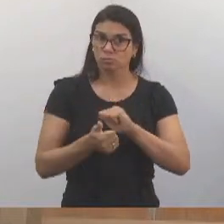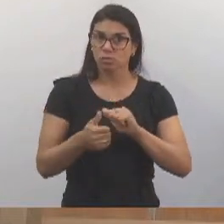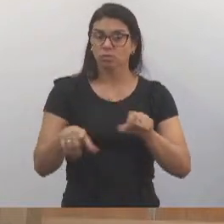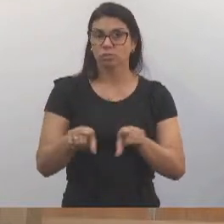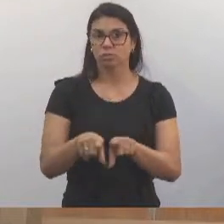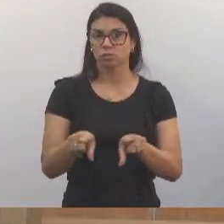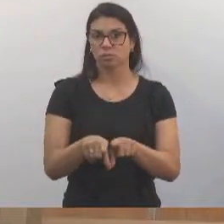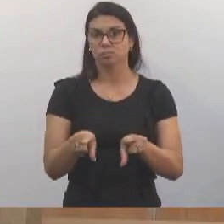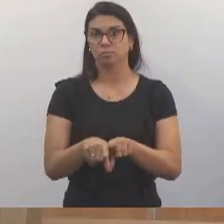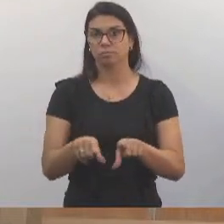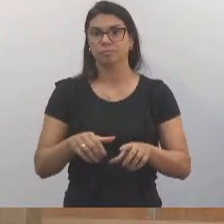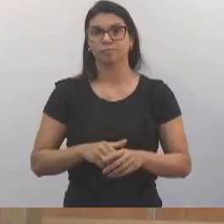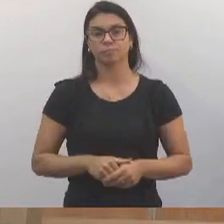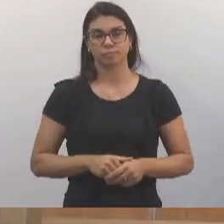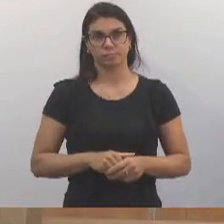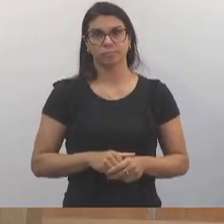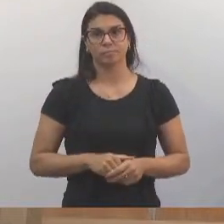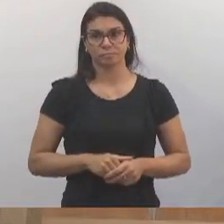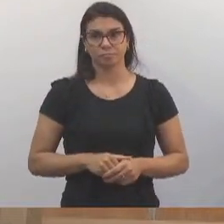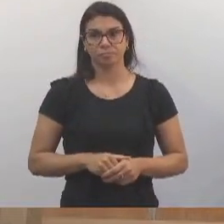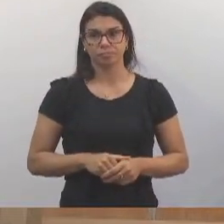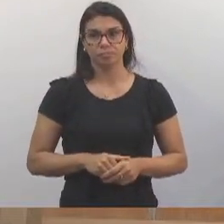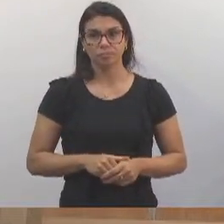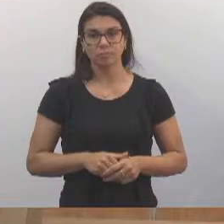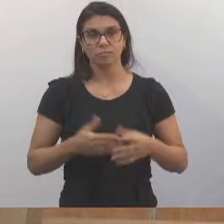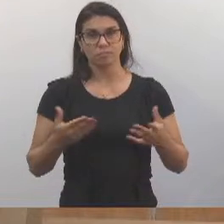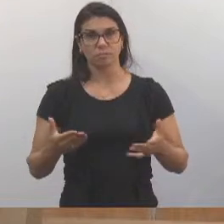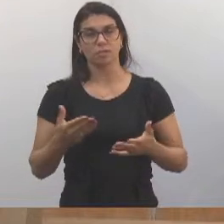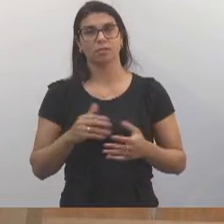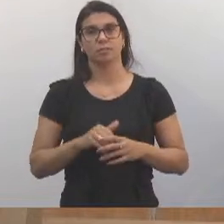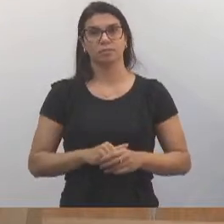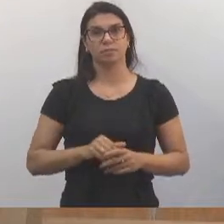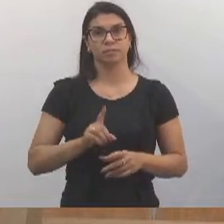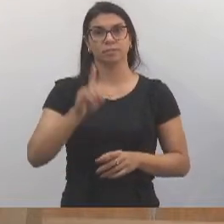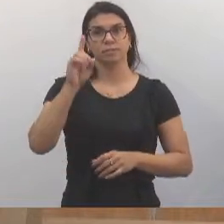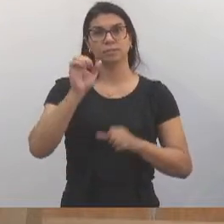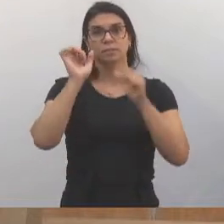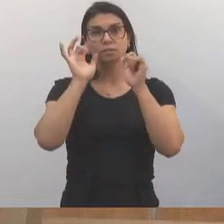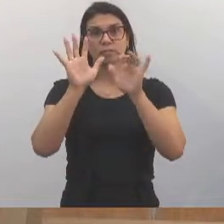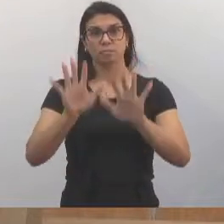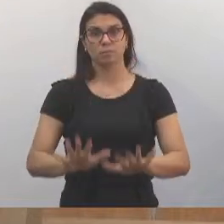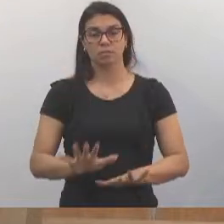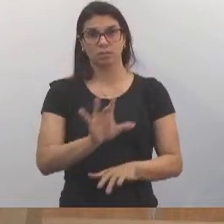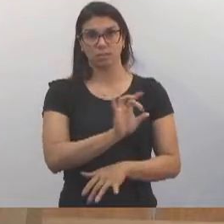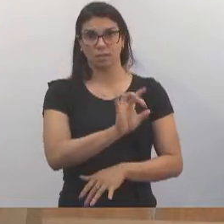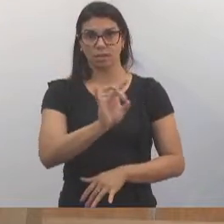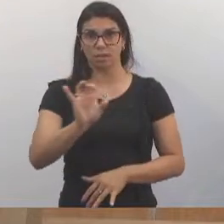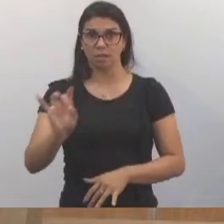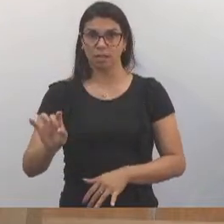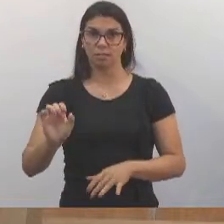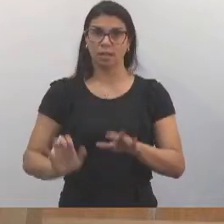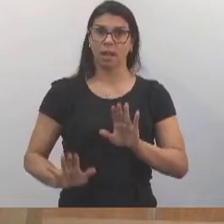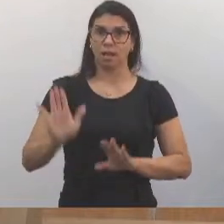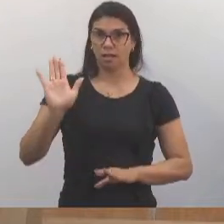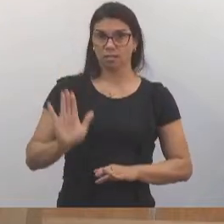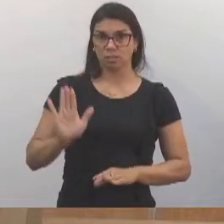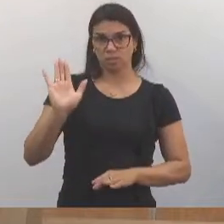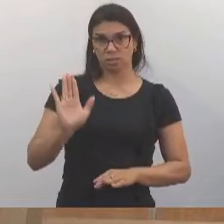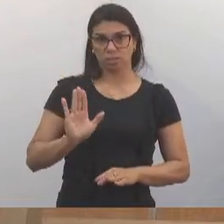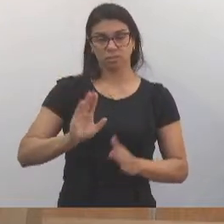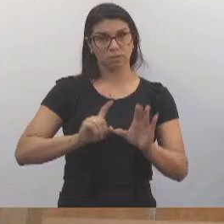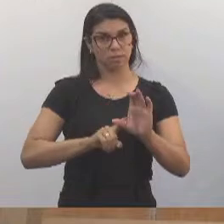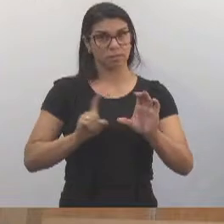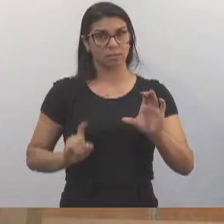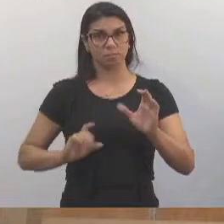esporte e também na educação. Então, que Deus abençoe a cada um dos candidatos, independente de